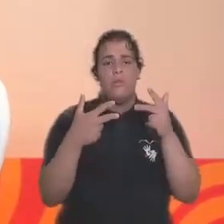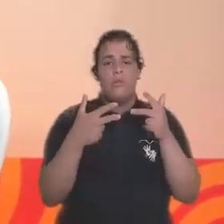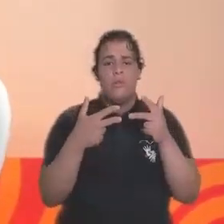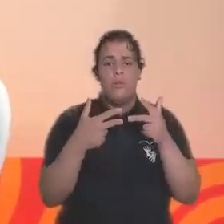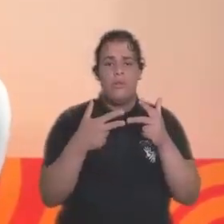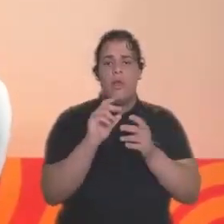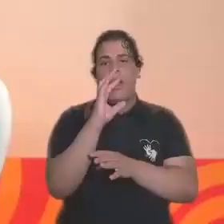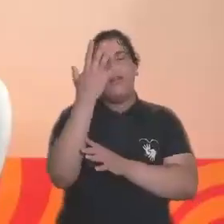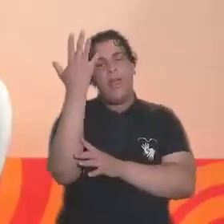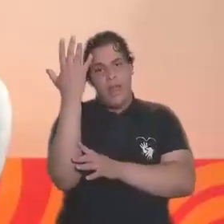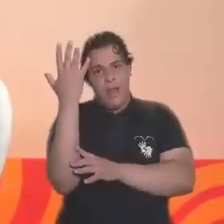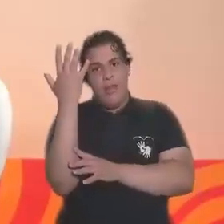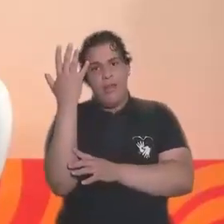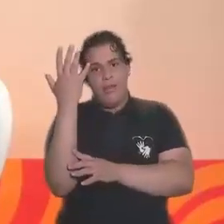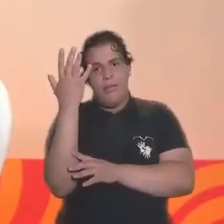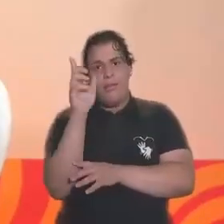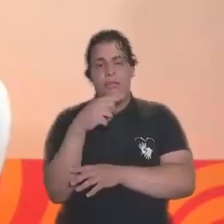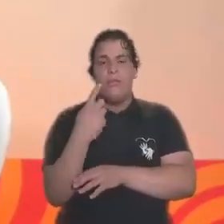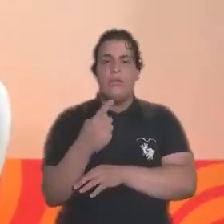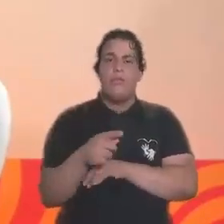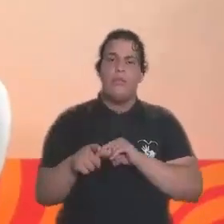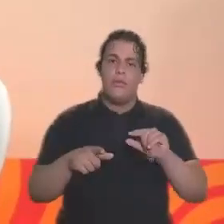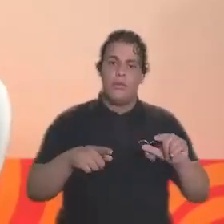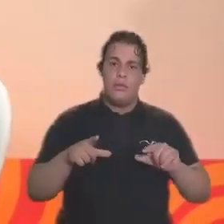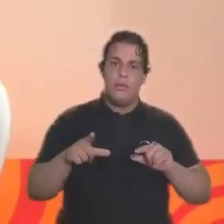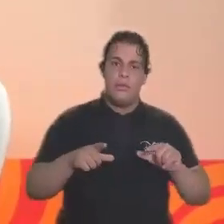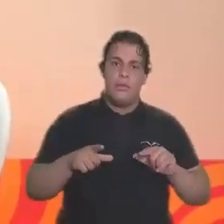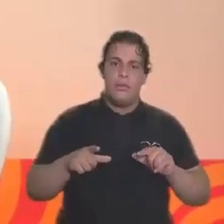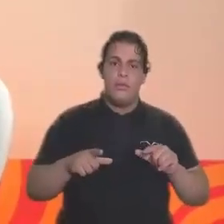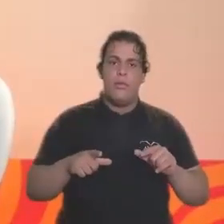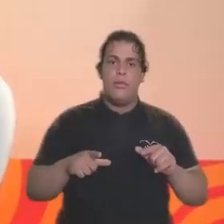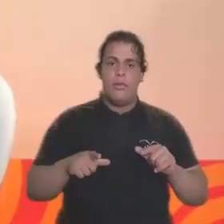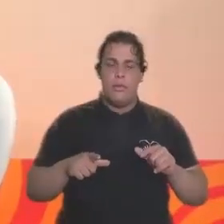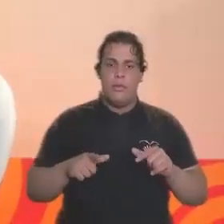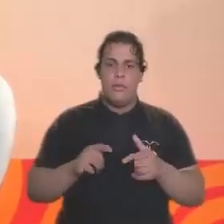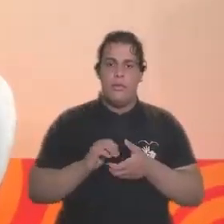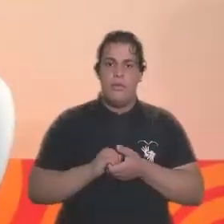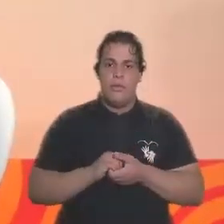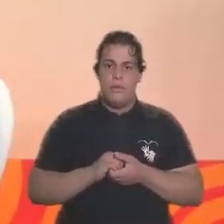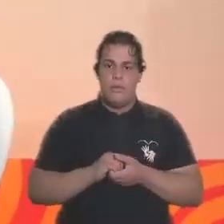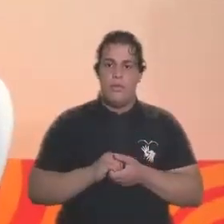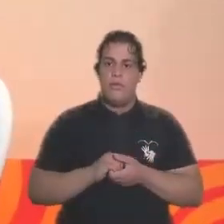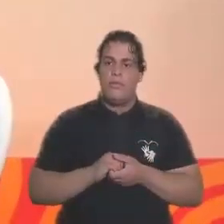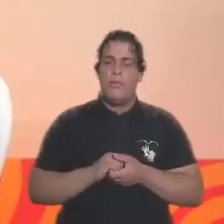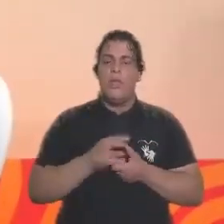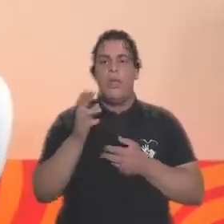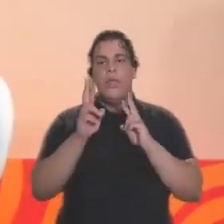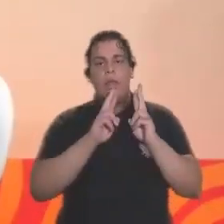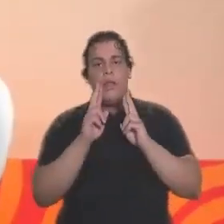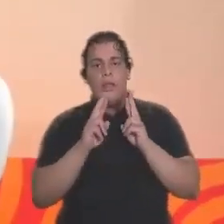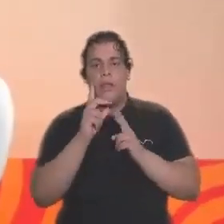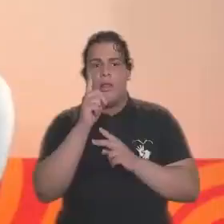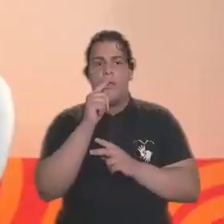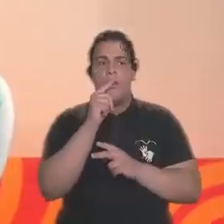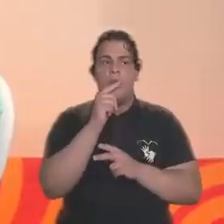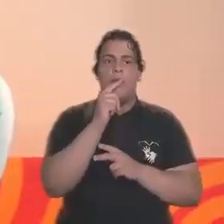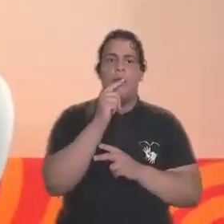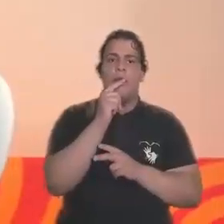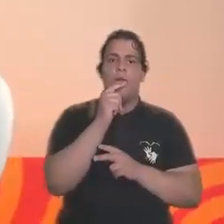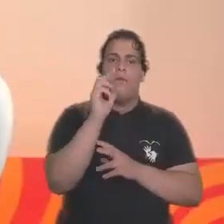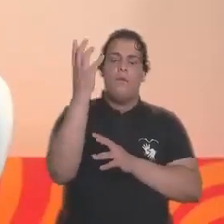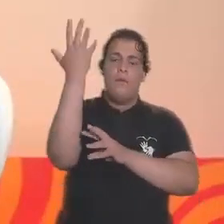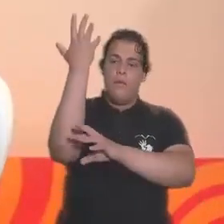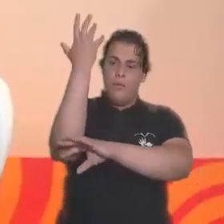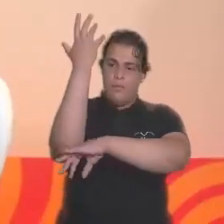árvore. Então, a gente foi trabalhando isso, do ar, em relação à água, à raiz. A gente foi